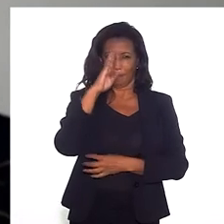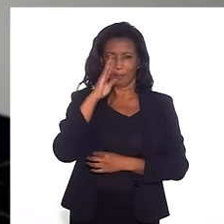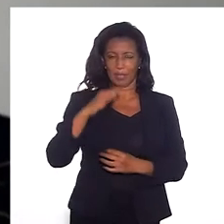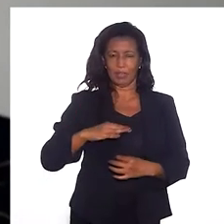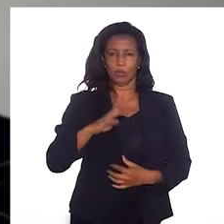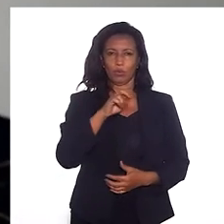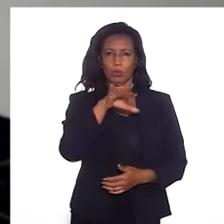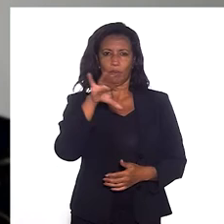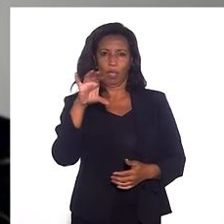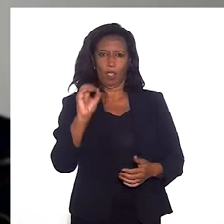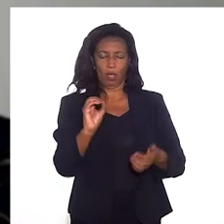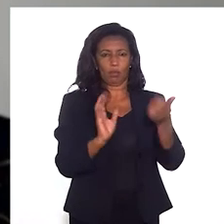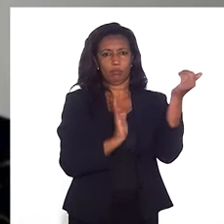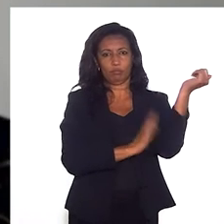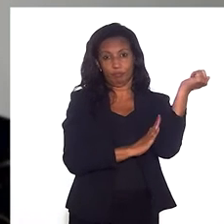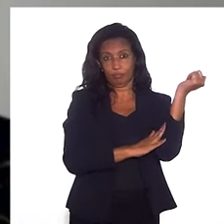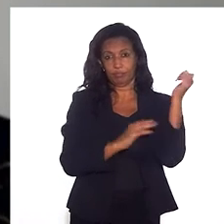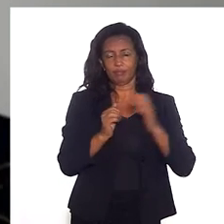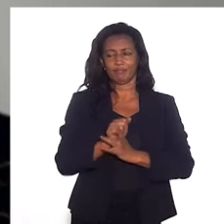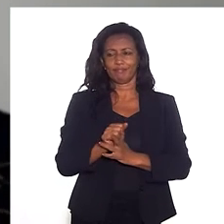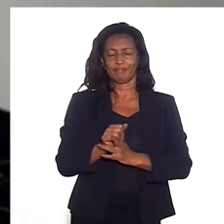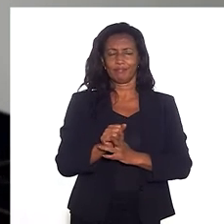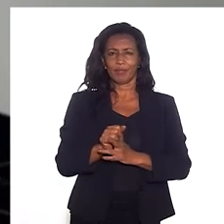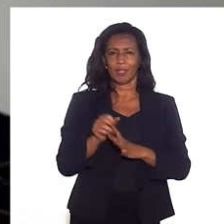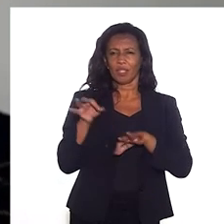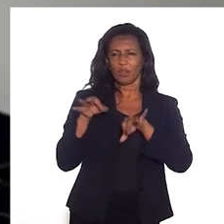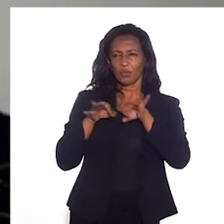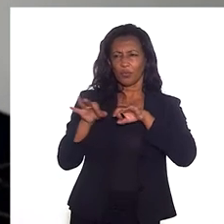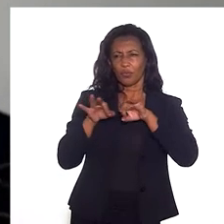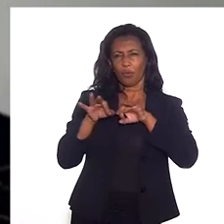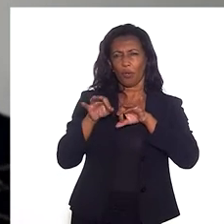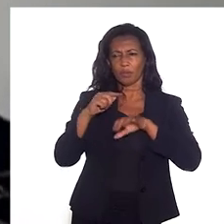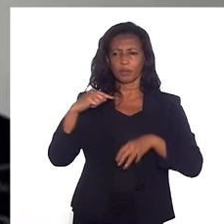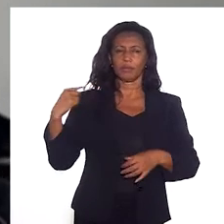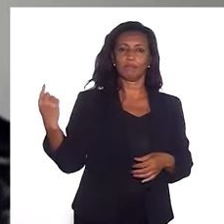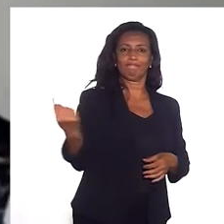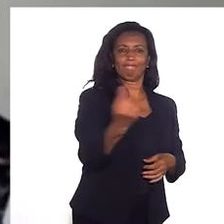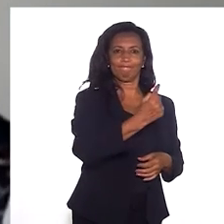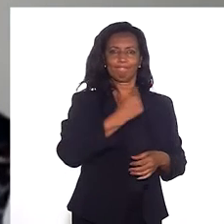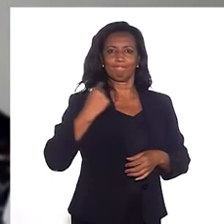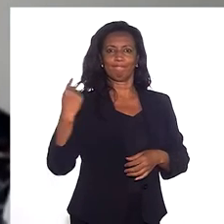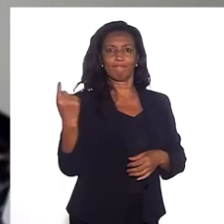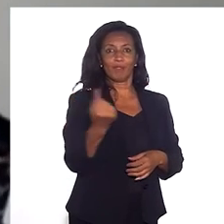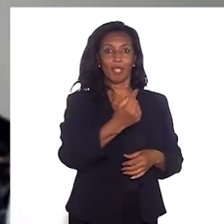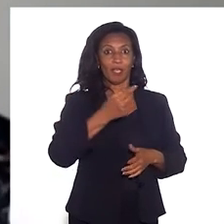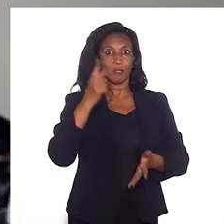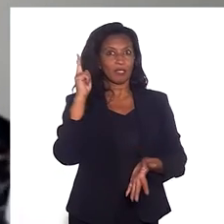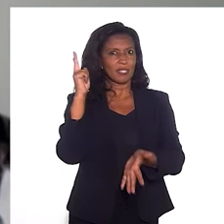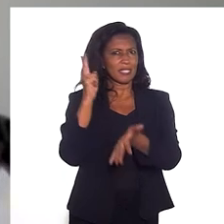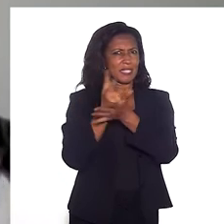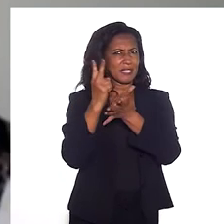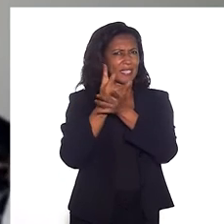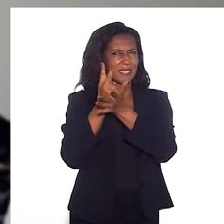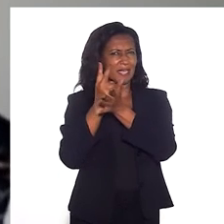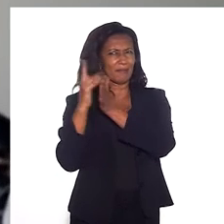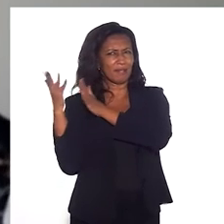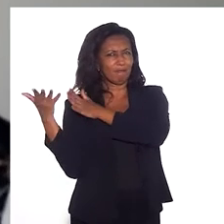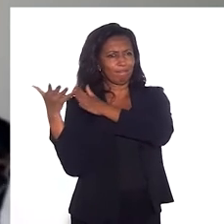abordagem aqui no Brasil sobre ecofeminismo é que, de forma geral, sempre se